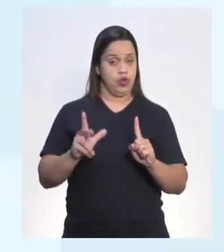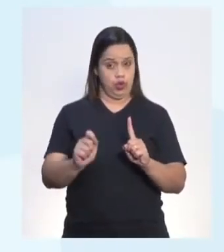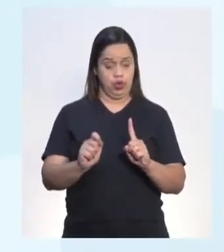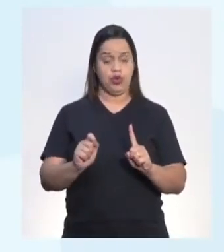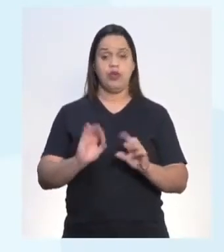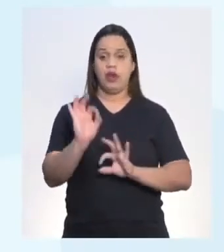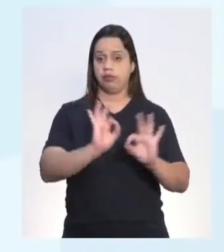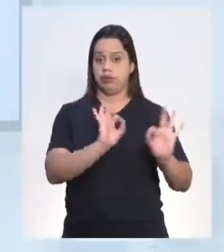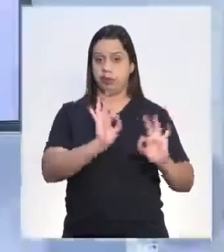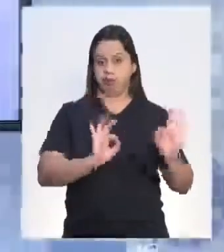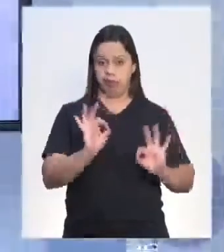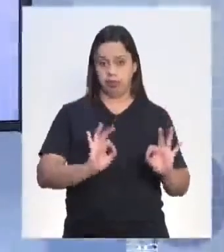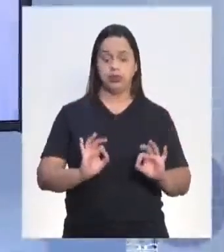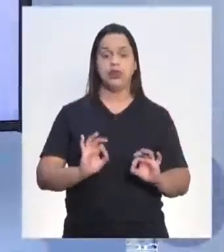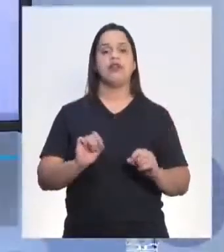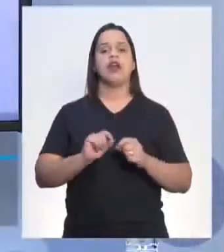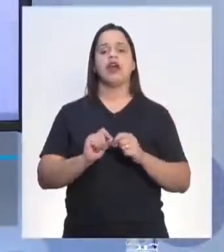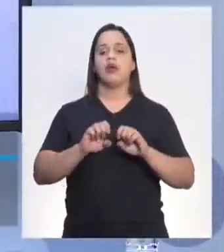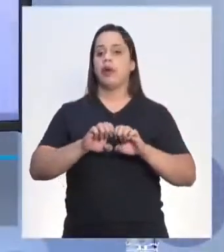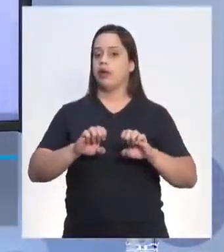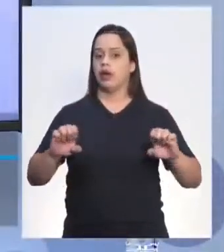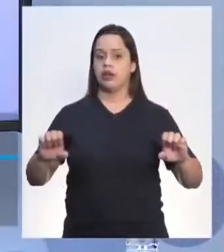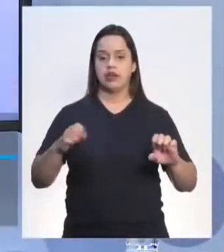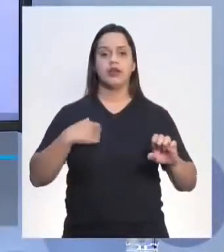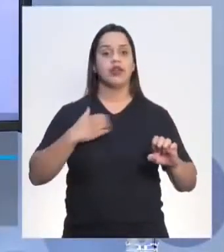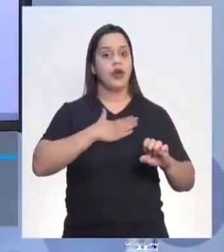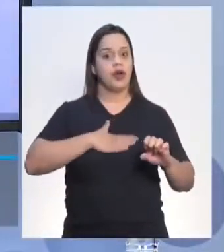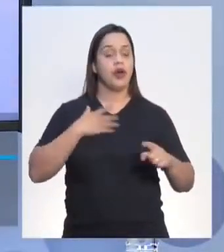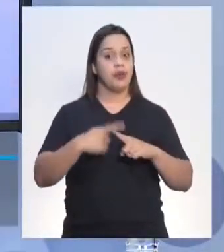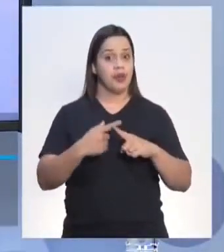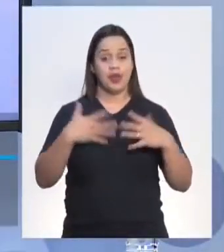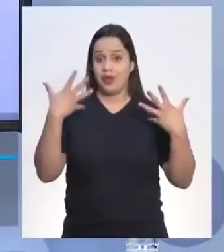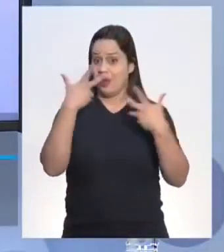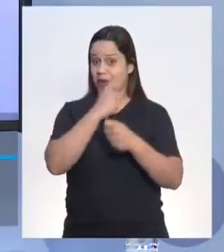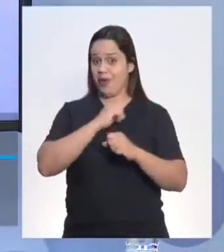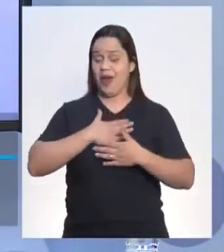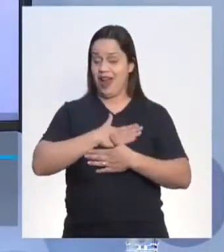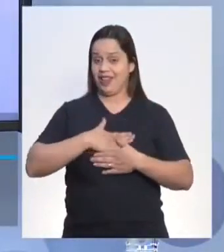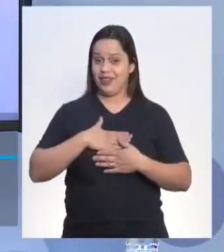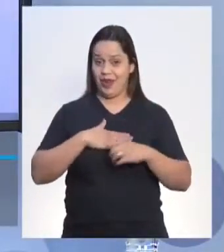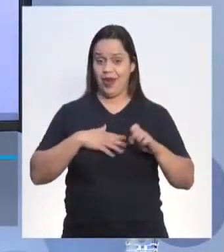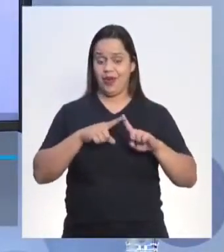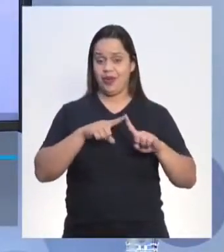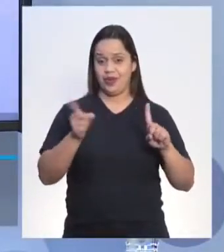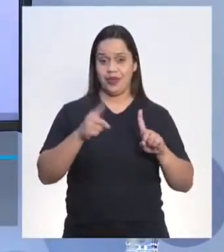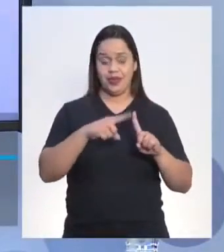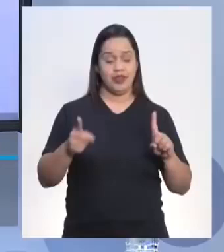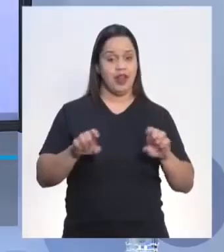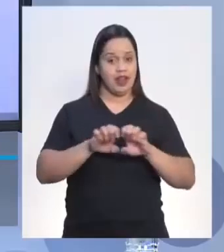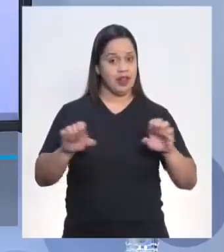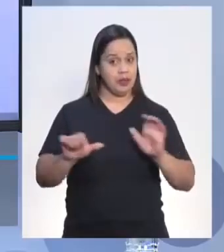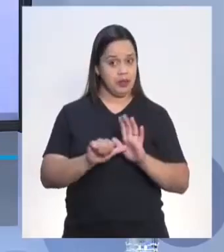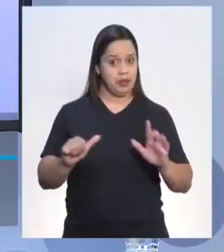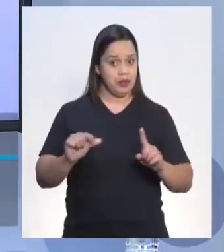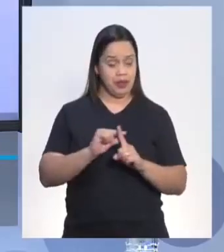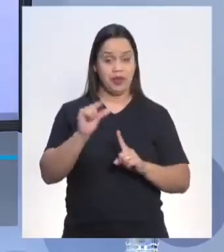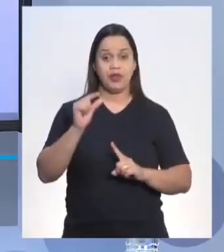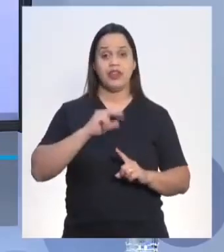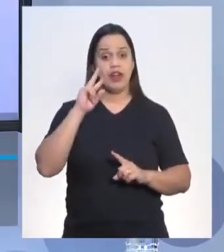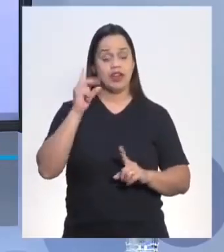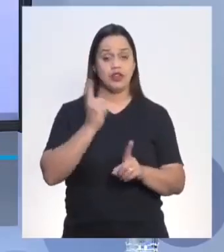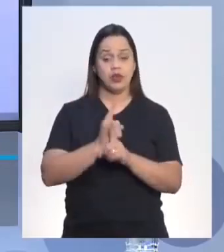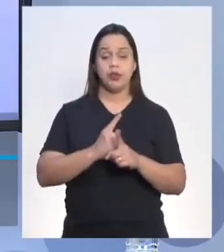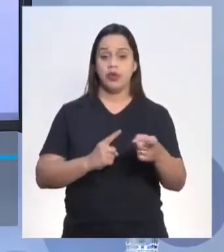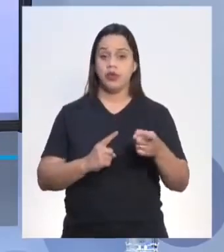vai arrumar, vai virar uma linda equação, porque eu adoro distributiva, por isso que eu falo isso. Vai virar uma linda equação do primeiro grau e você vai descobrir o valor do